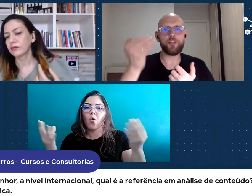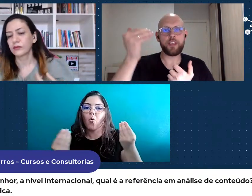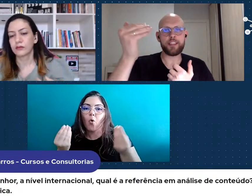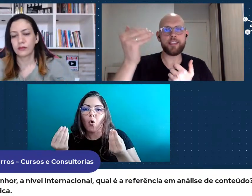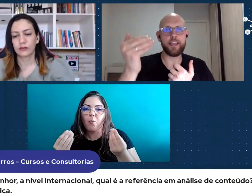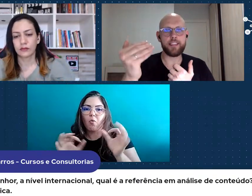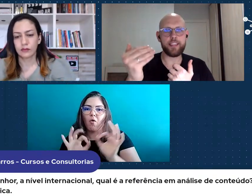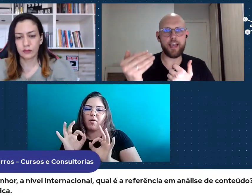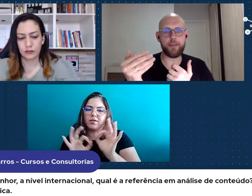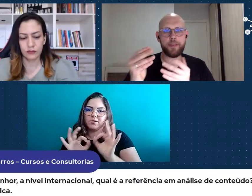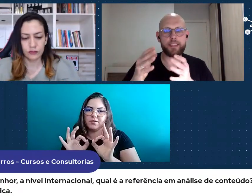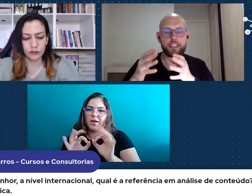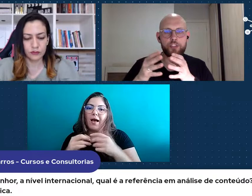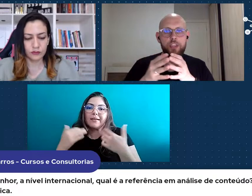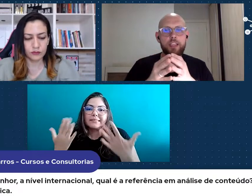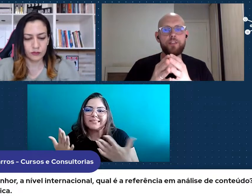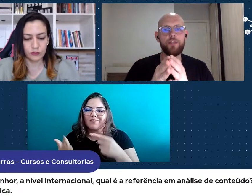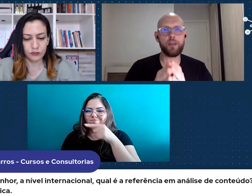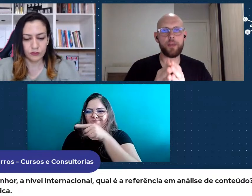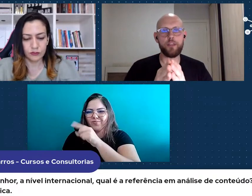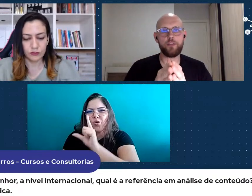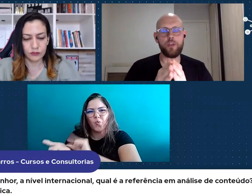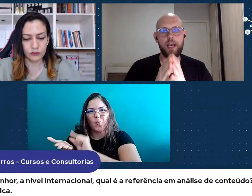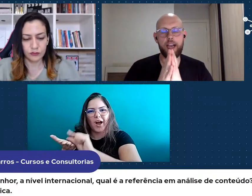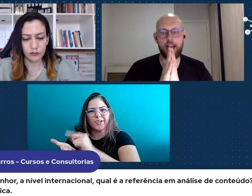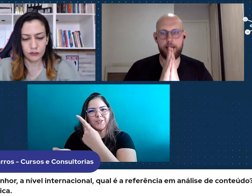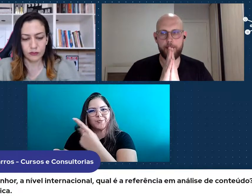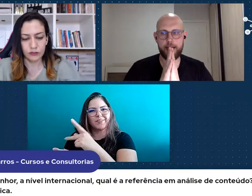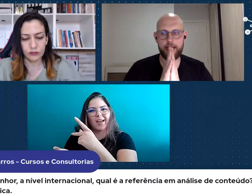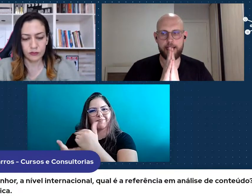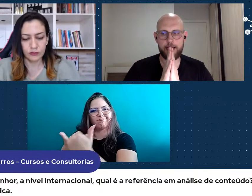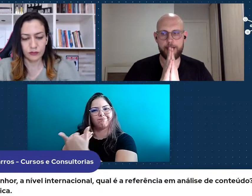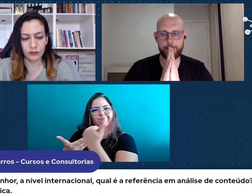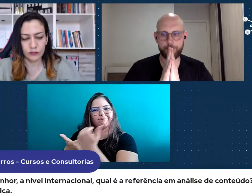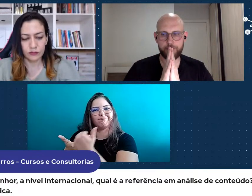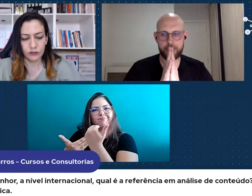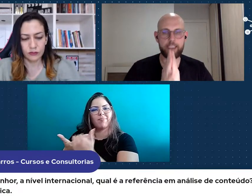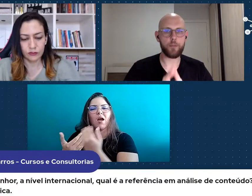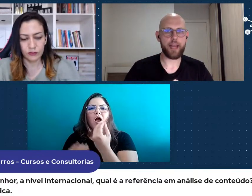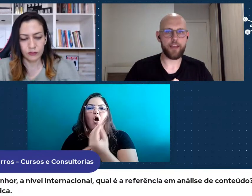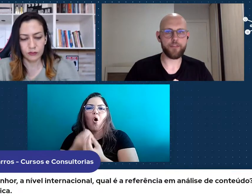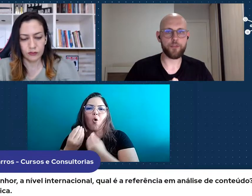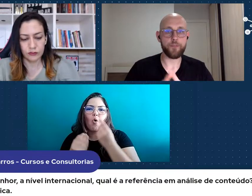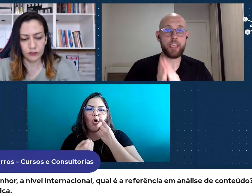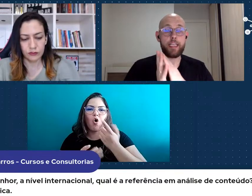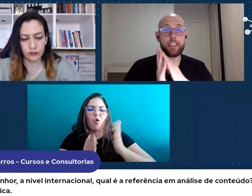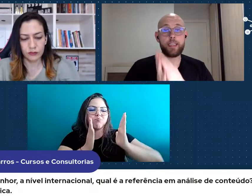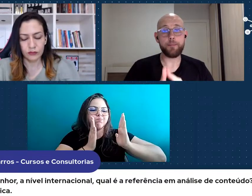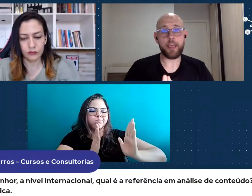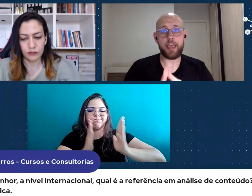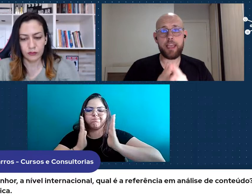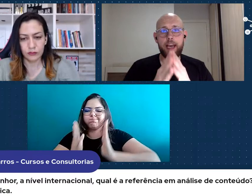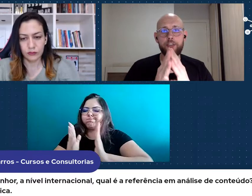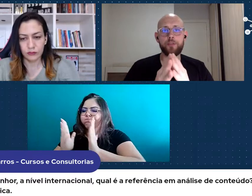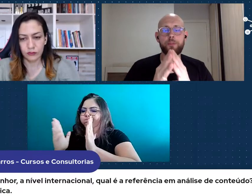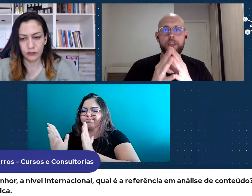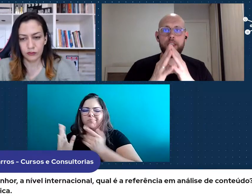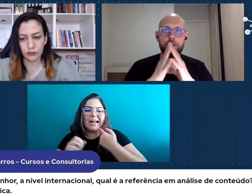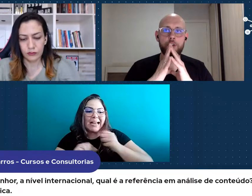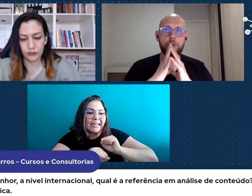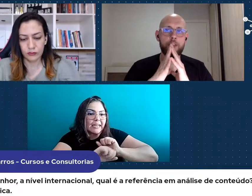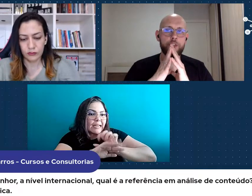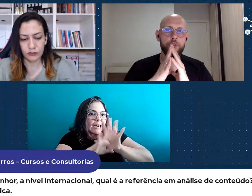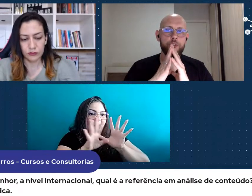isso, eu acredito que essas seis etapas, esse direcionamento, acaba sendo benéfico. Também